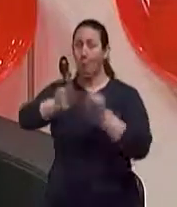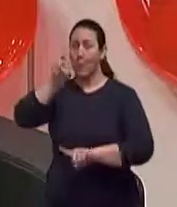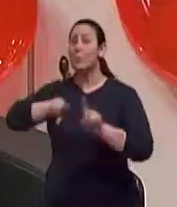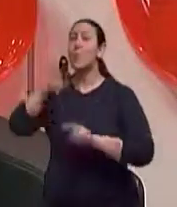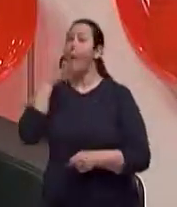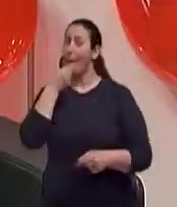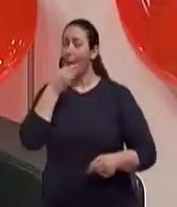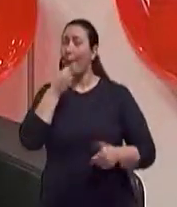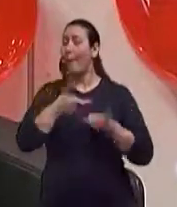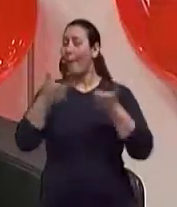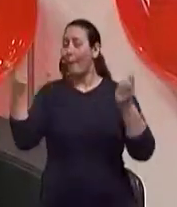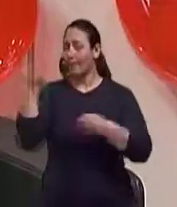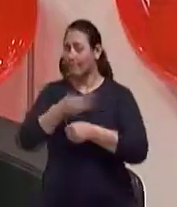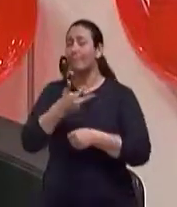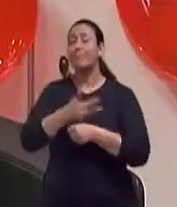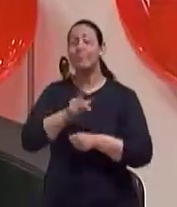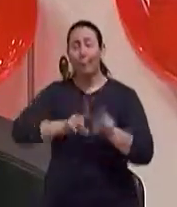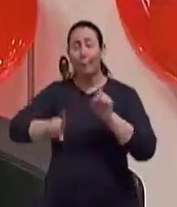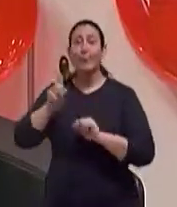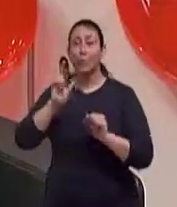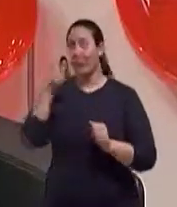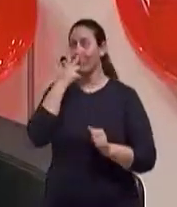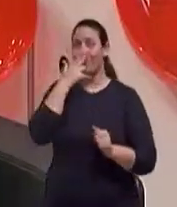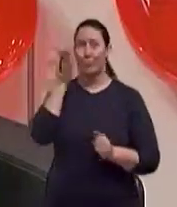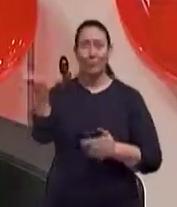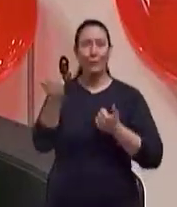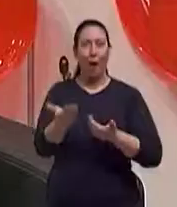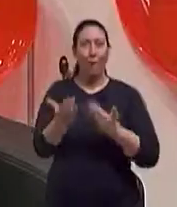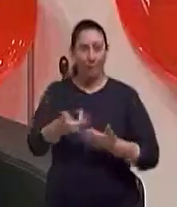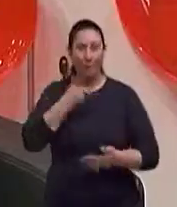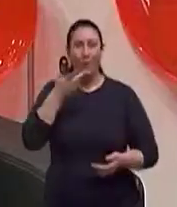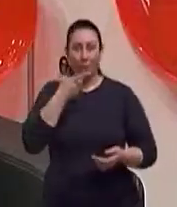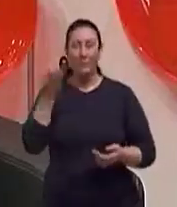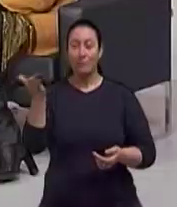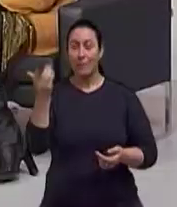também vemos que nem esse jovens aliás